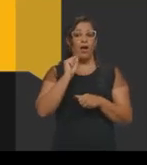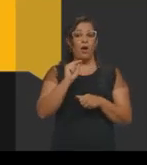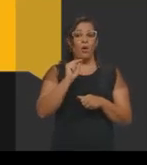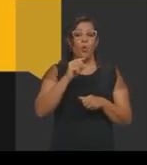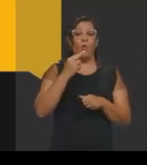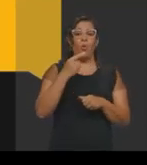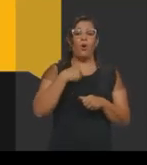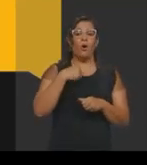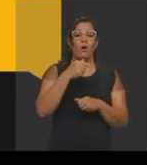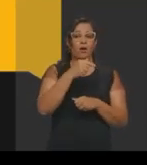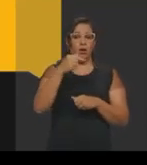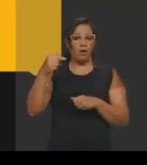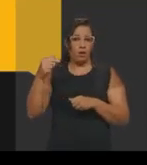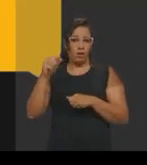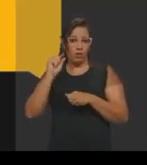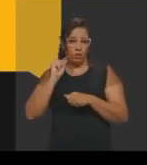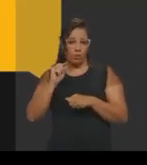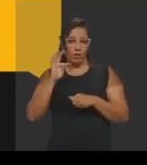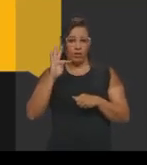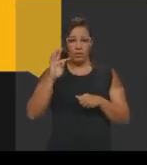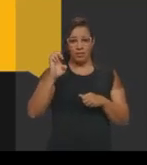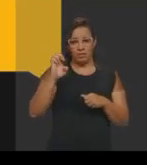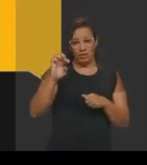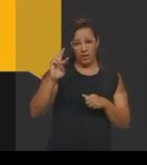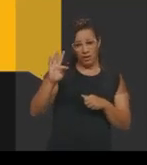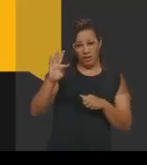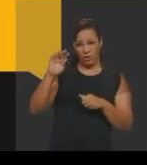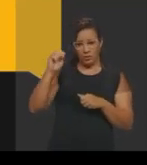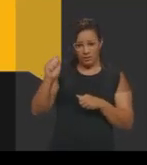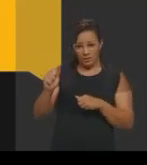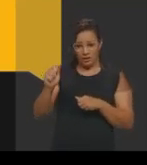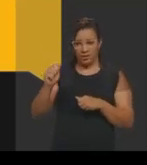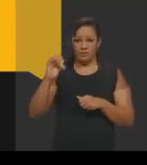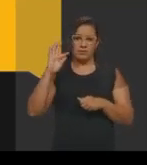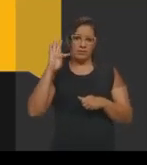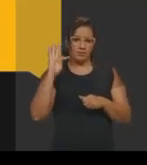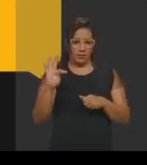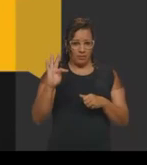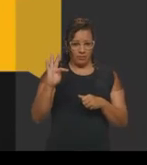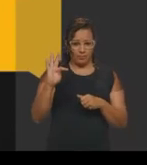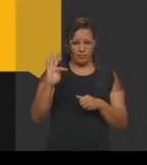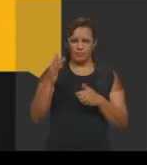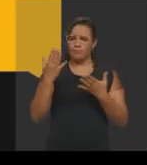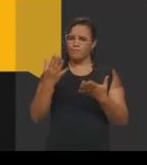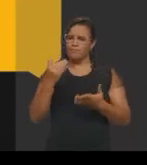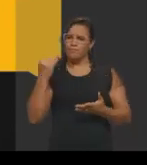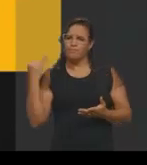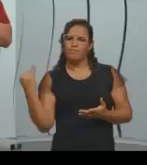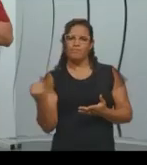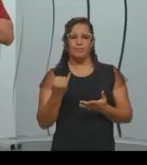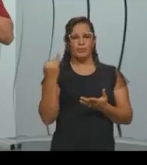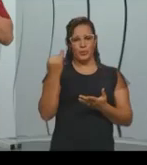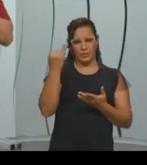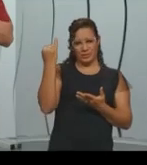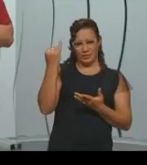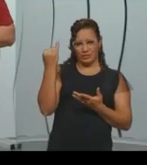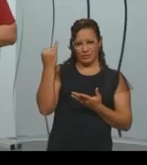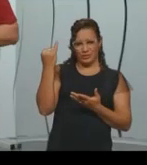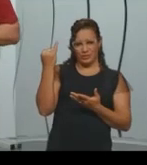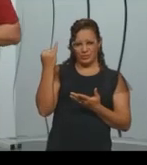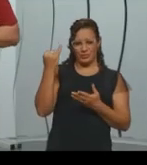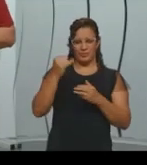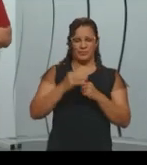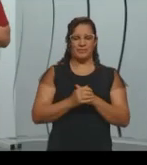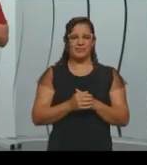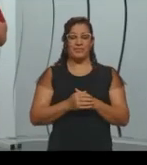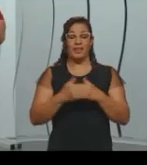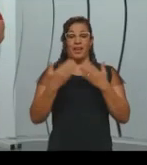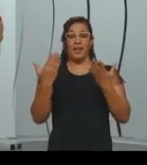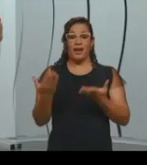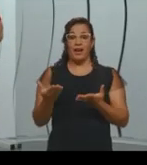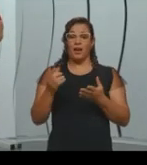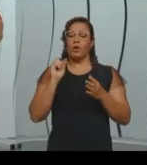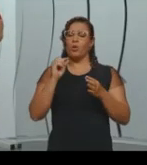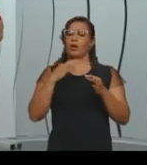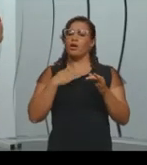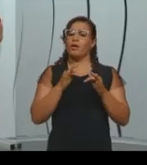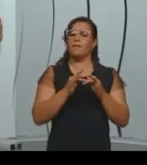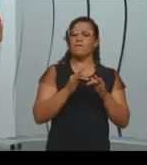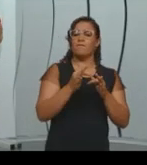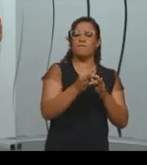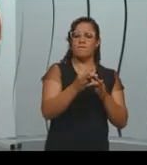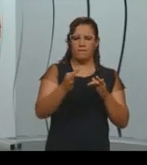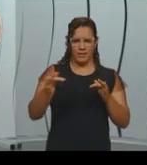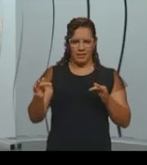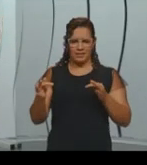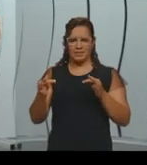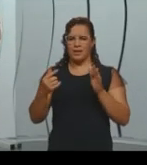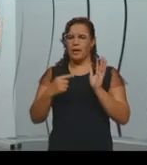ΔV dividido por ΔT. Um ponto importante para esclarecer. Em física, toda vez que